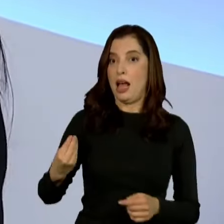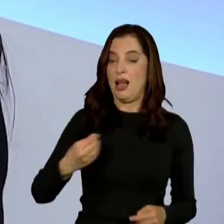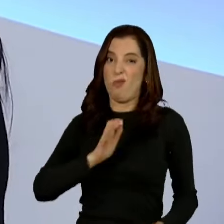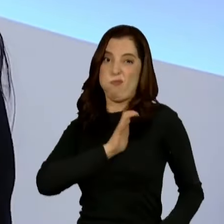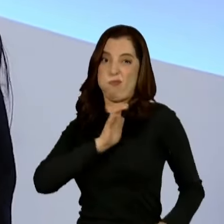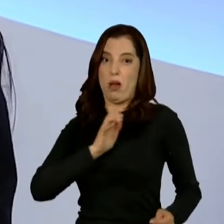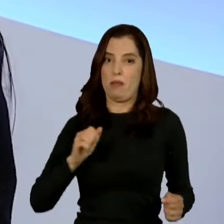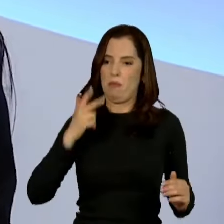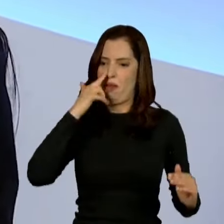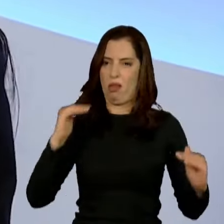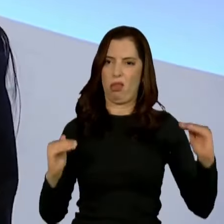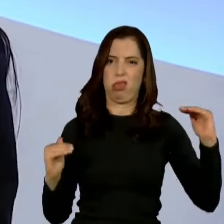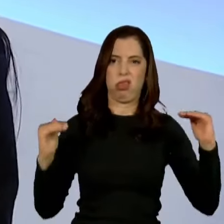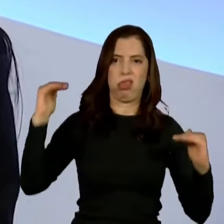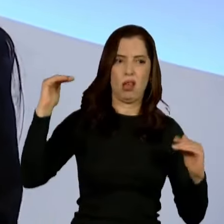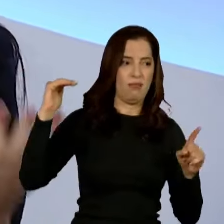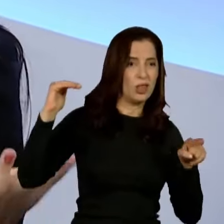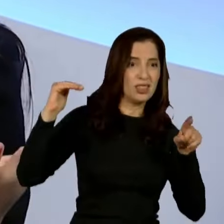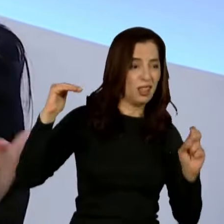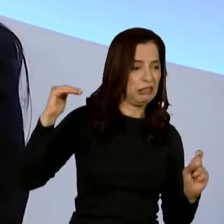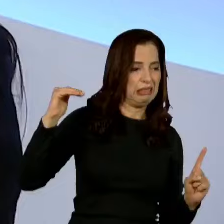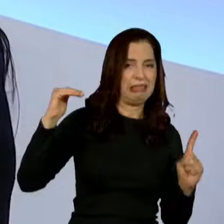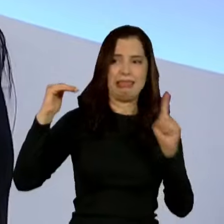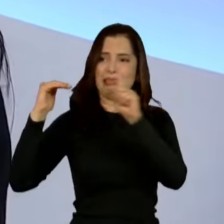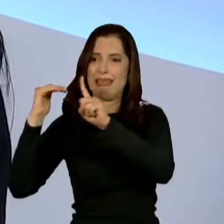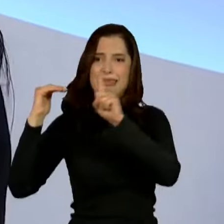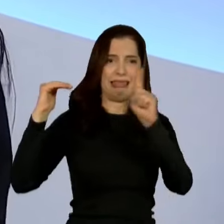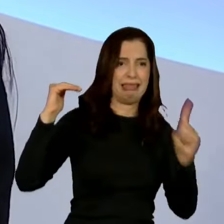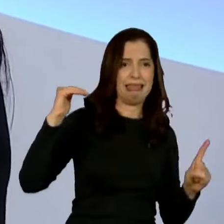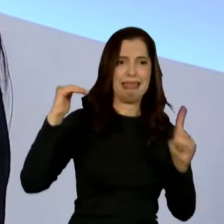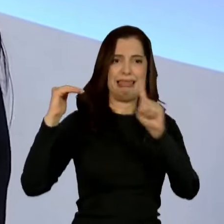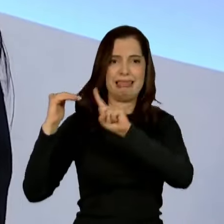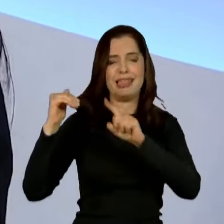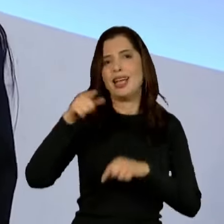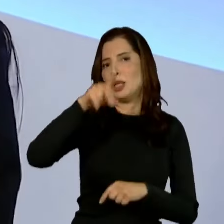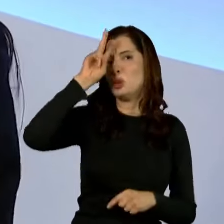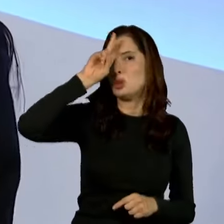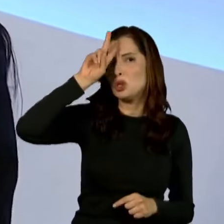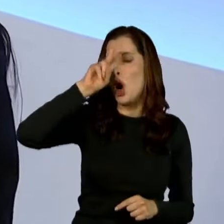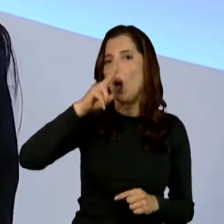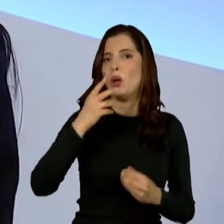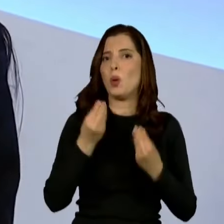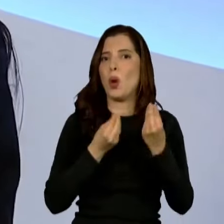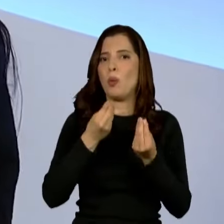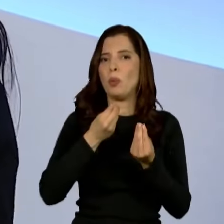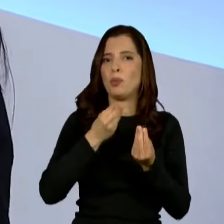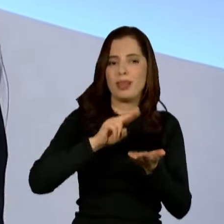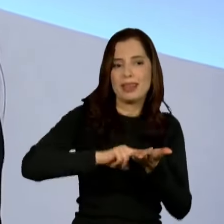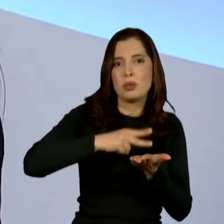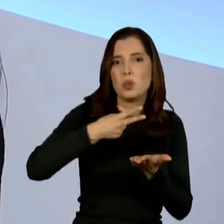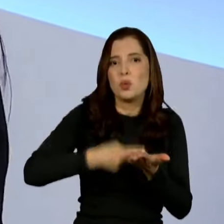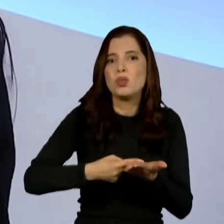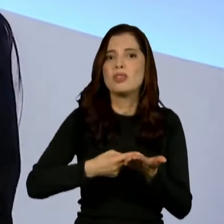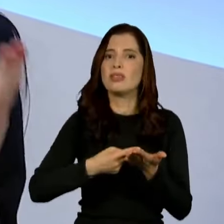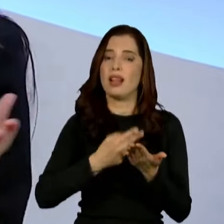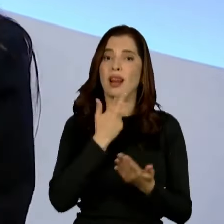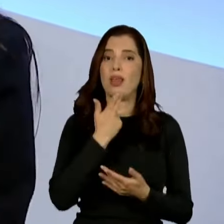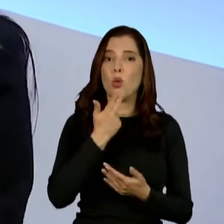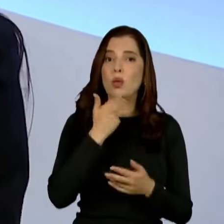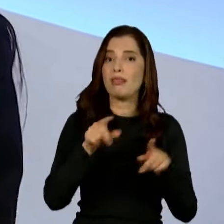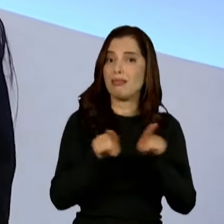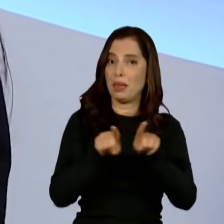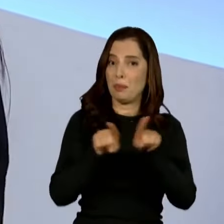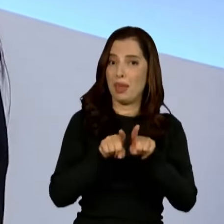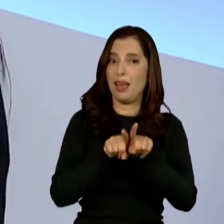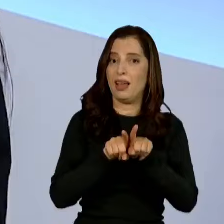Um lugar que me lembra, inclusive, a questão da tradução de línguas, mas acho que nesse caso de linguagens, de signos culturais. Um jeito de comer, um jeito